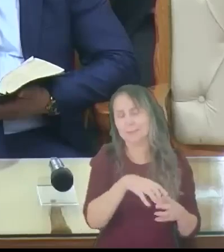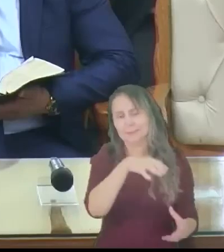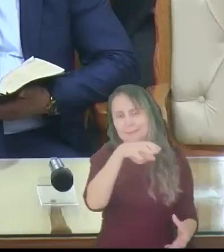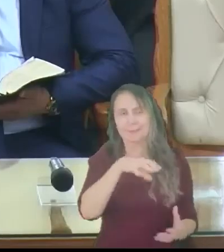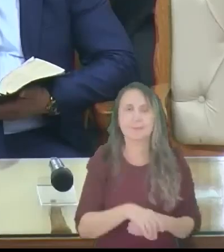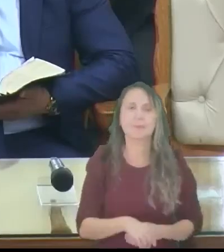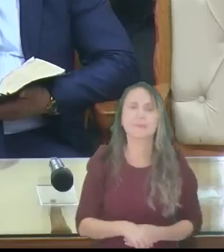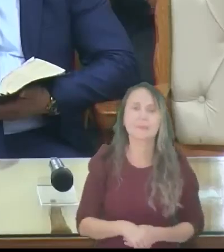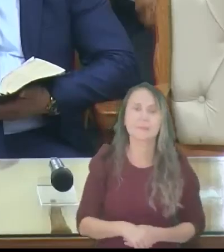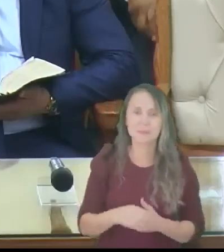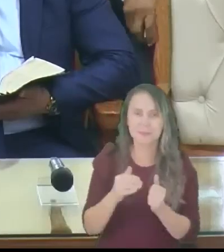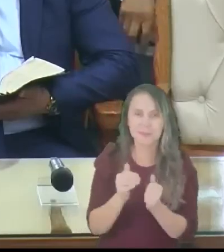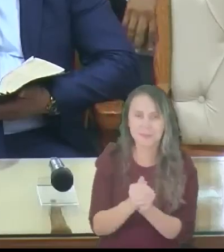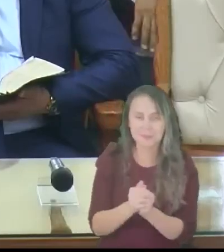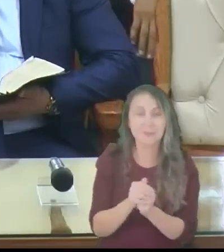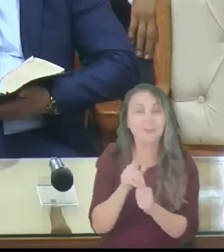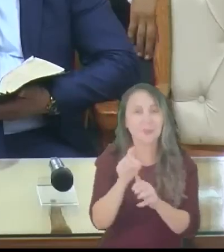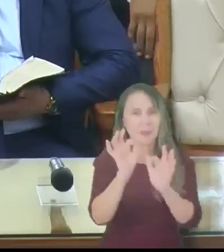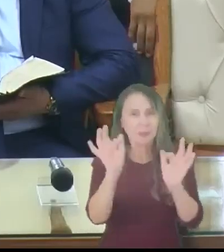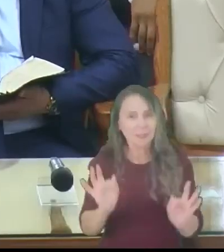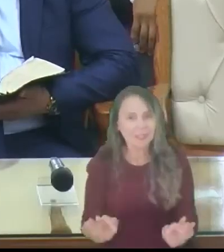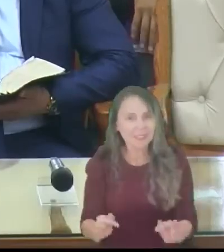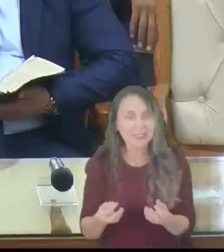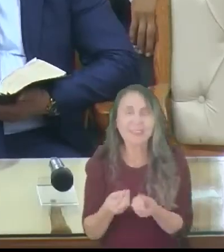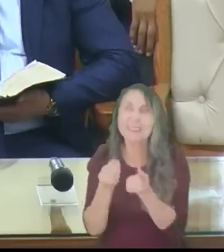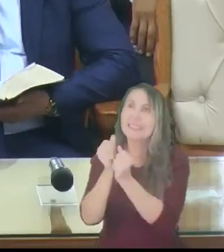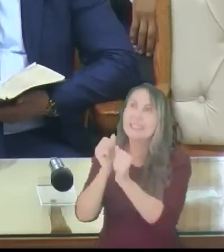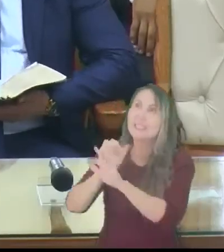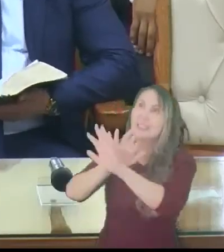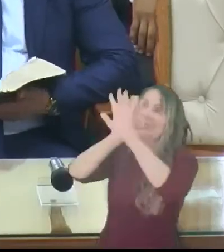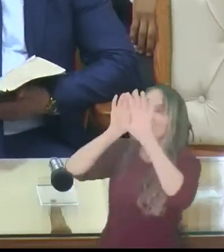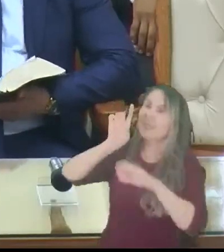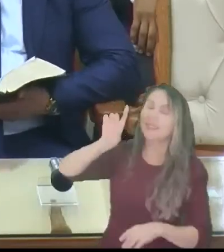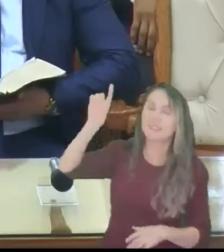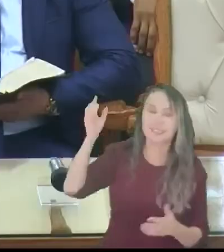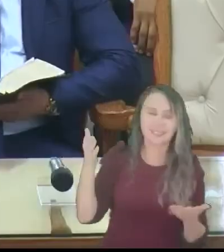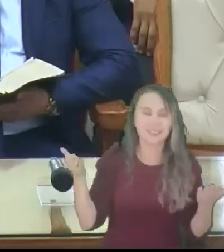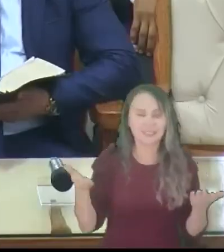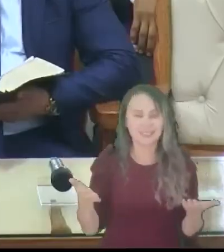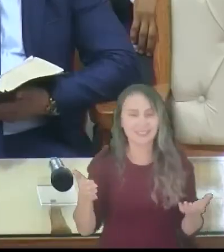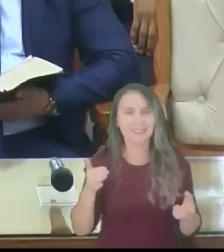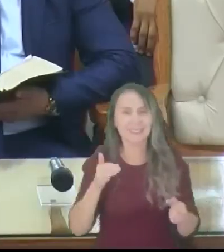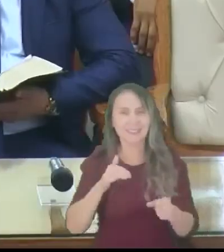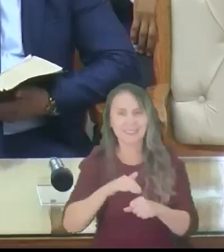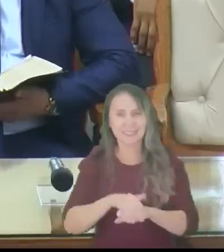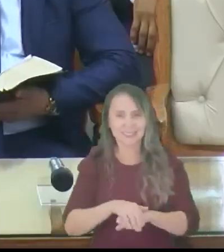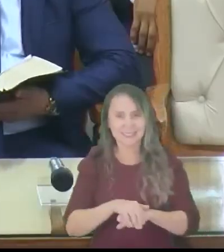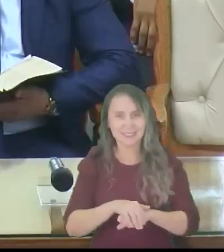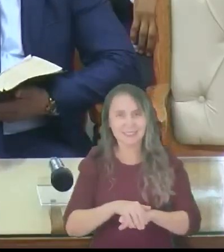Meus amados irmãos, quem está feliz, dê um glória para Deus nesta noite. Amém?